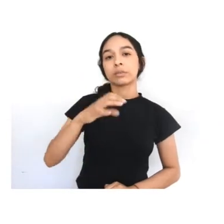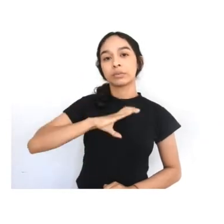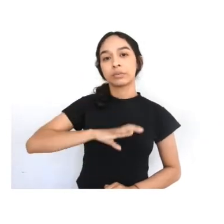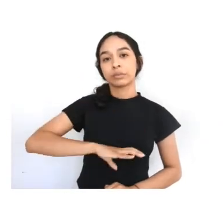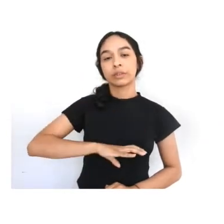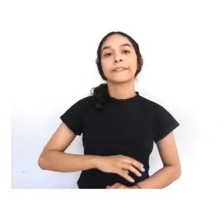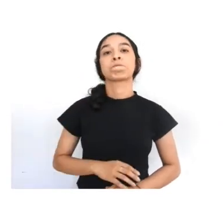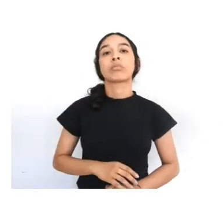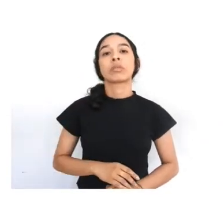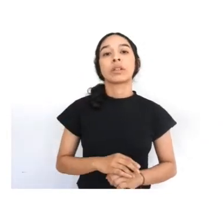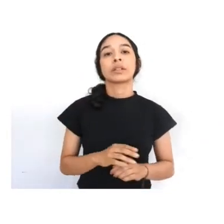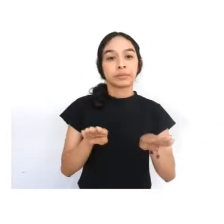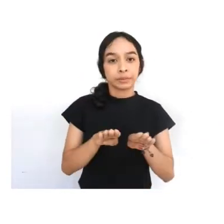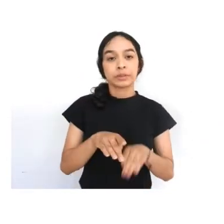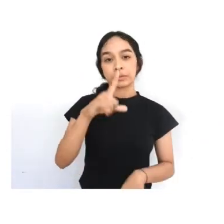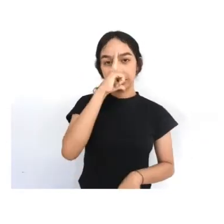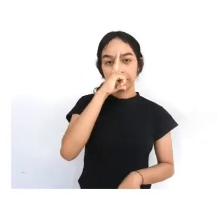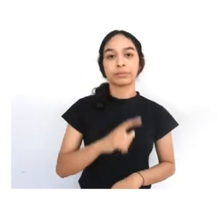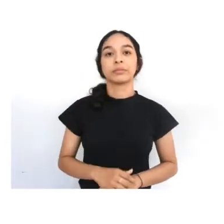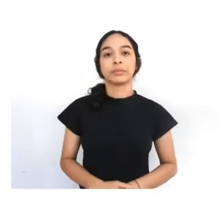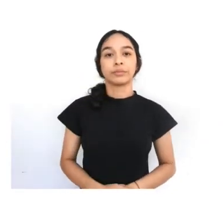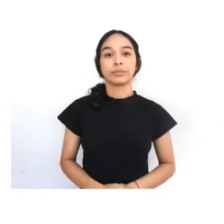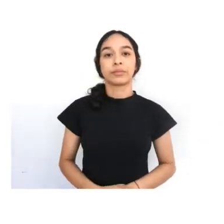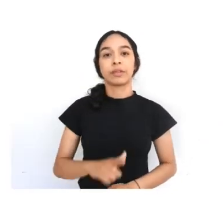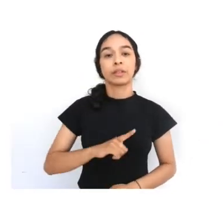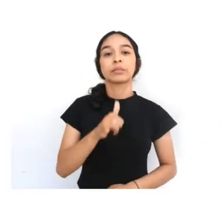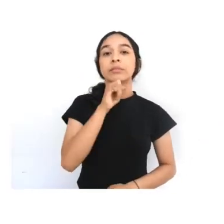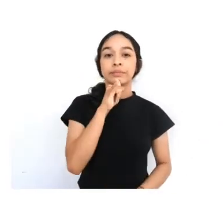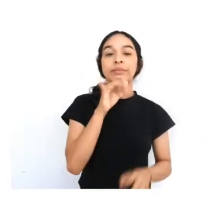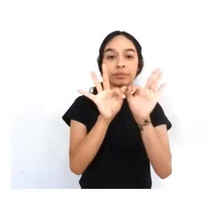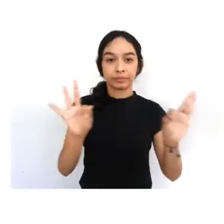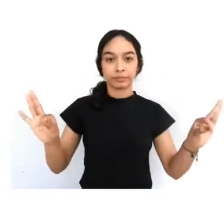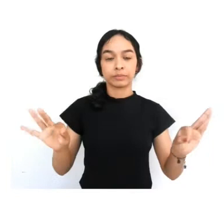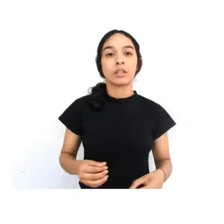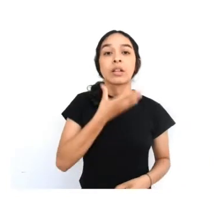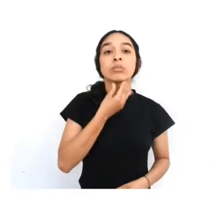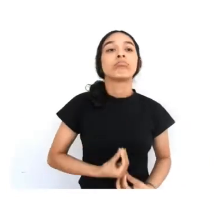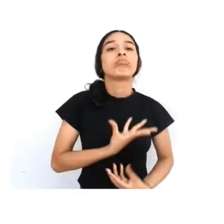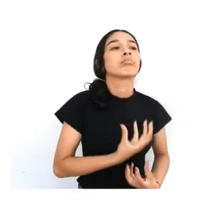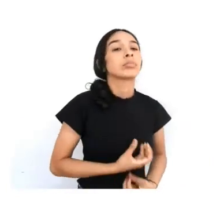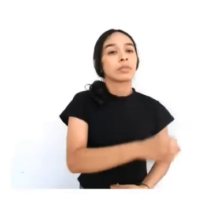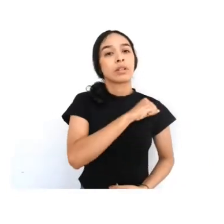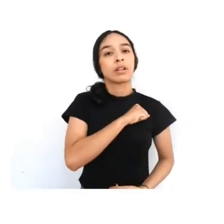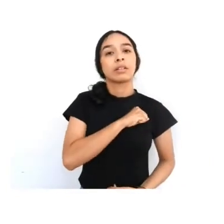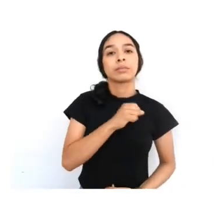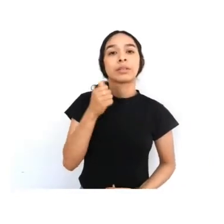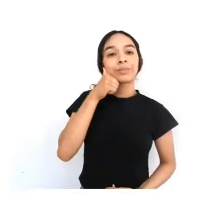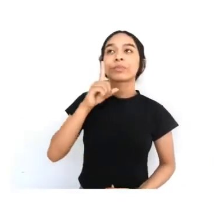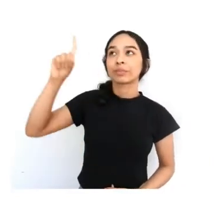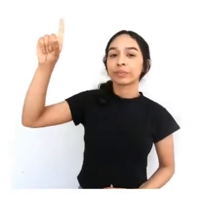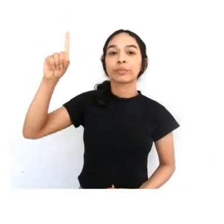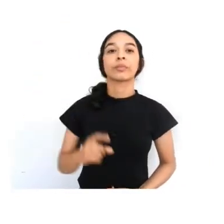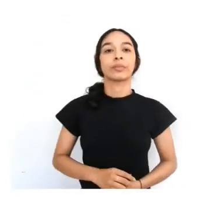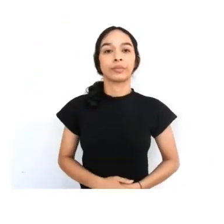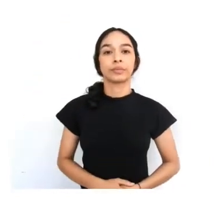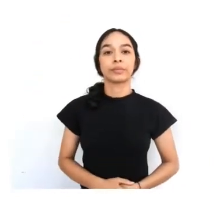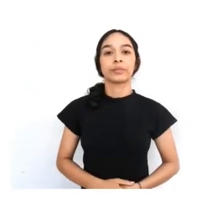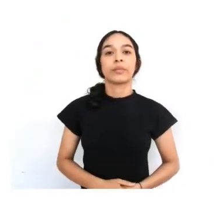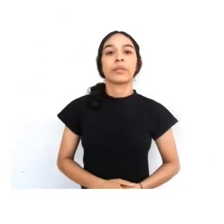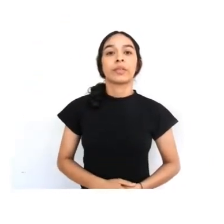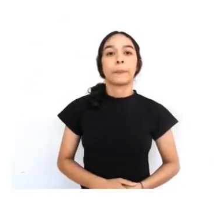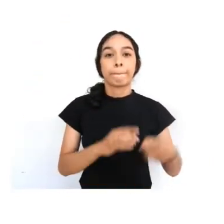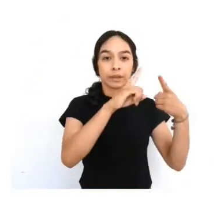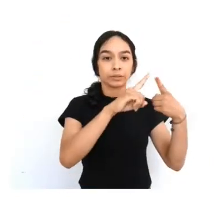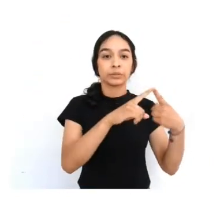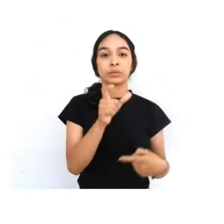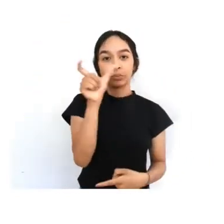no português e no latim. Nós temos essa frase: o poeta ama a ninfa. Nós temos exatamente aqui,